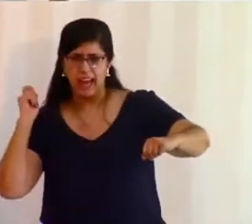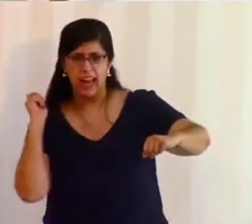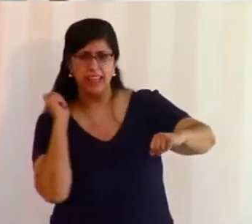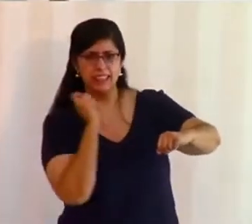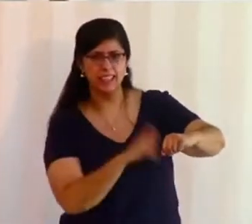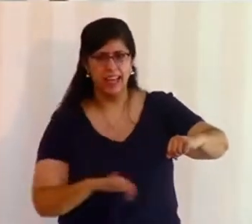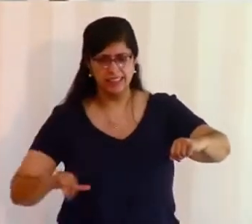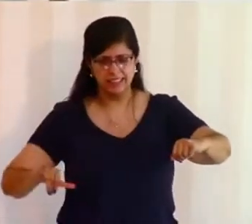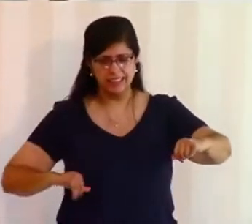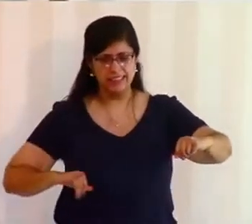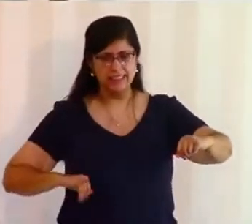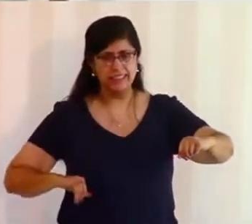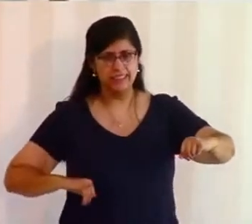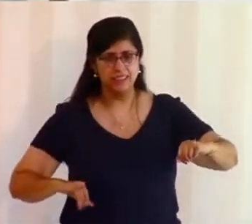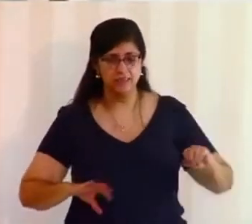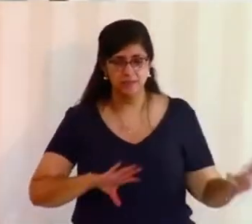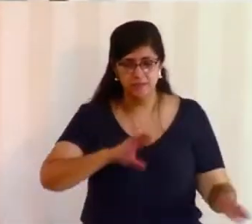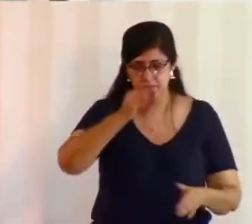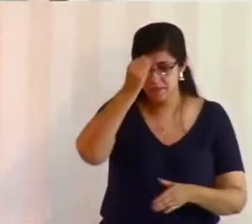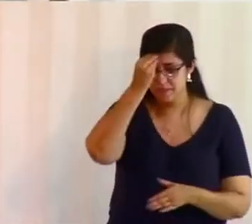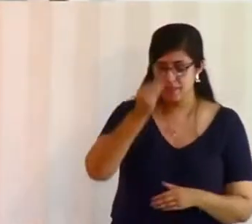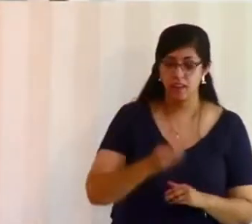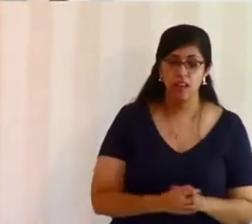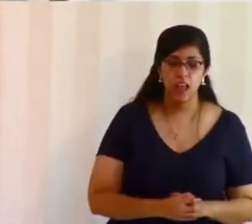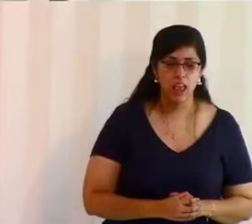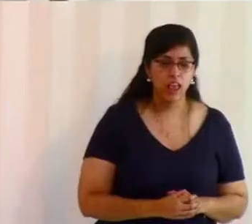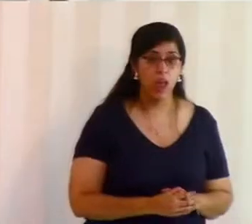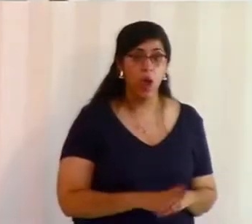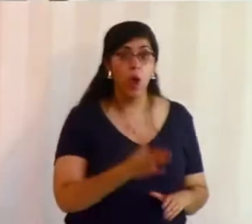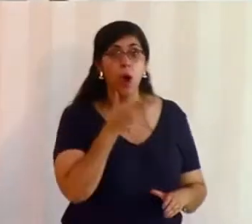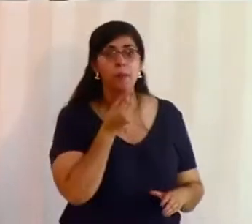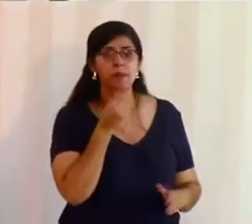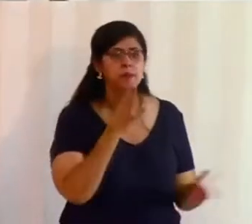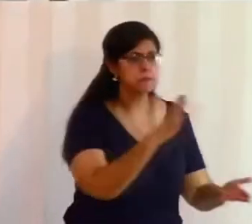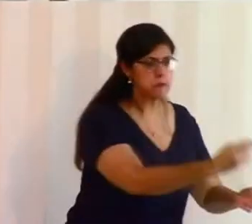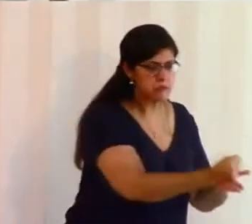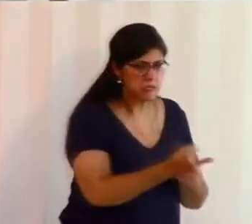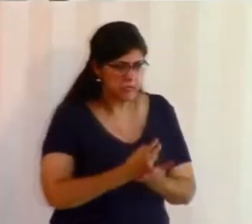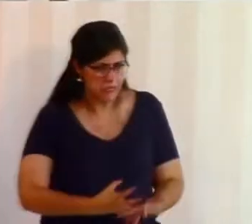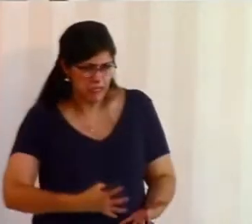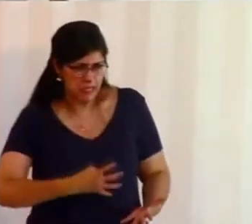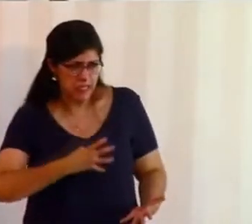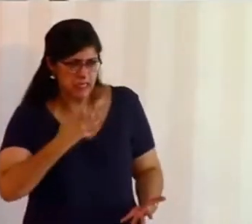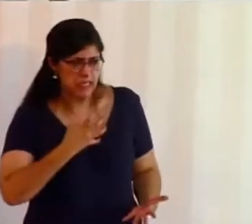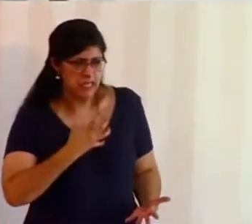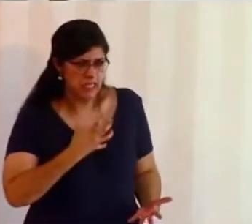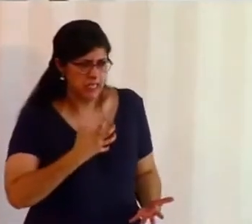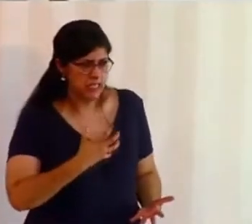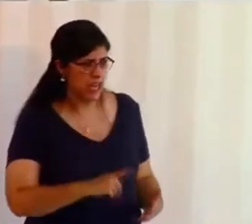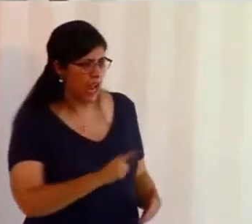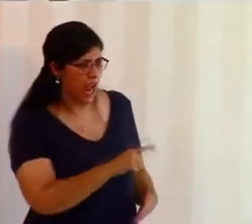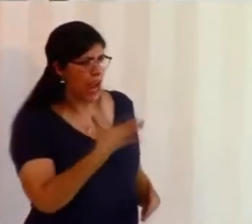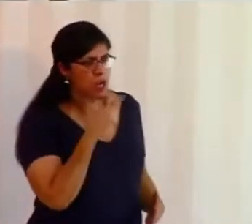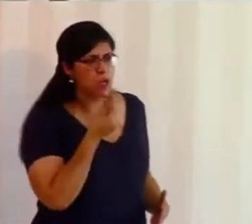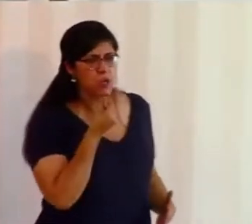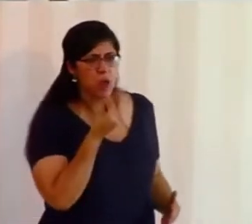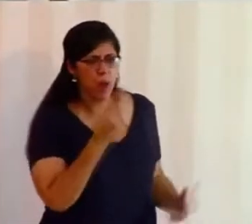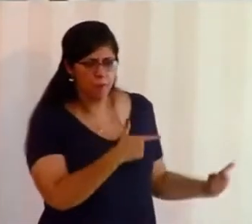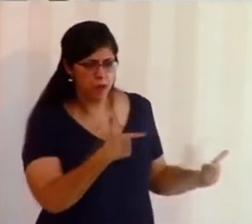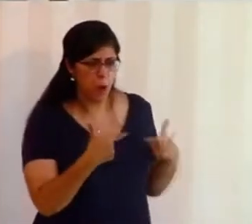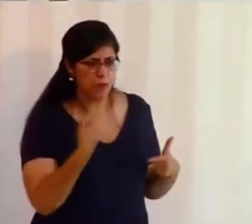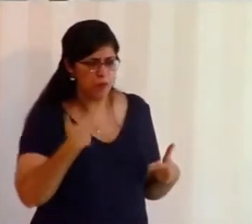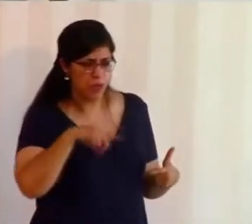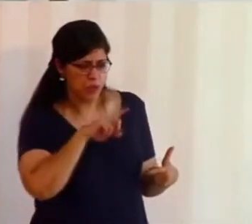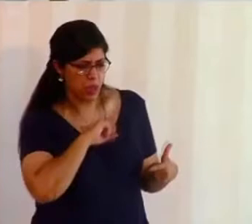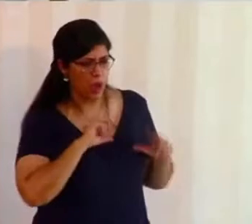sendo judeus, verso 20, perturbam a nossa cidade, propagando costumes que não podemos